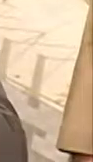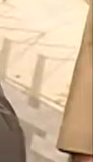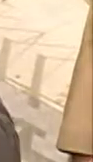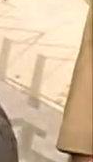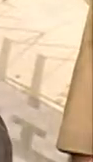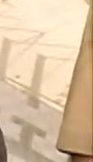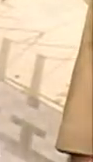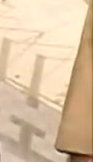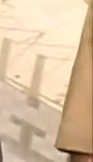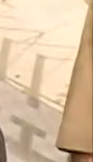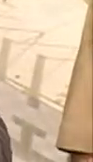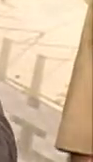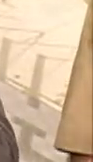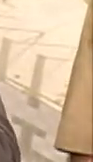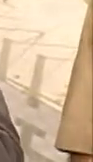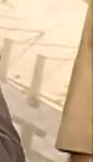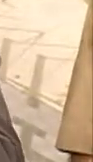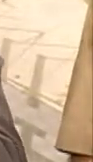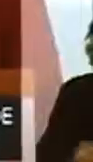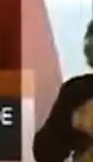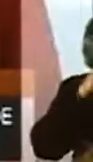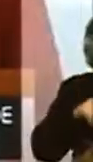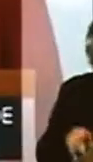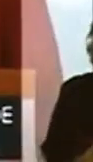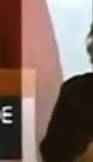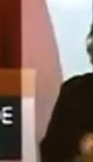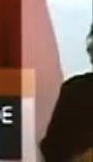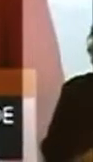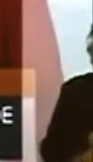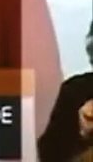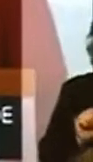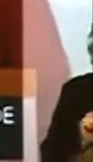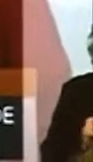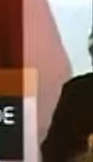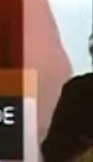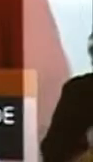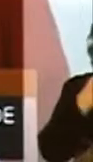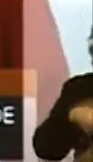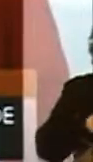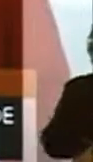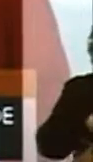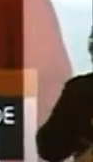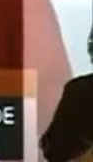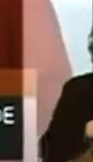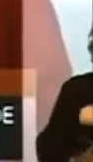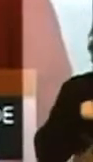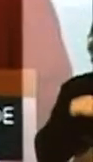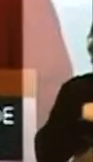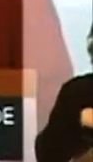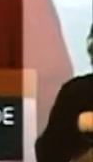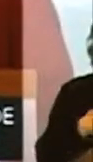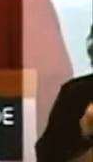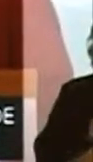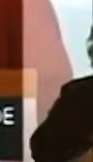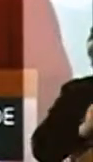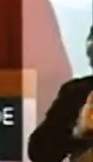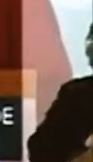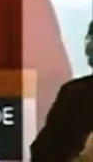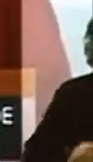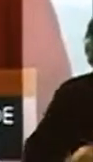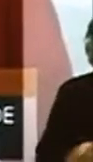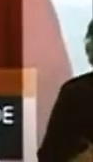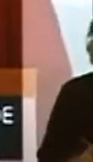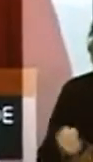vanguarda internacional da segurança pública. De Brasília, em videoconferência, a presidenta Dilma Rousseff fez uma cerimônia